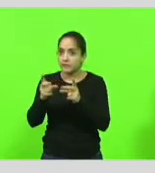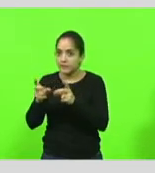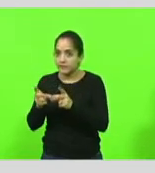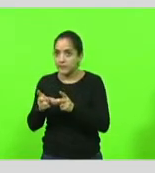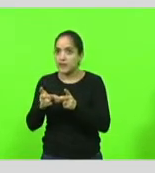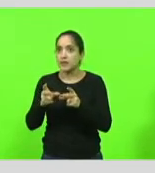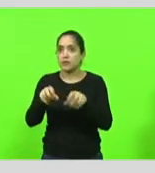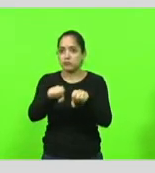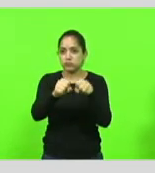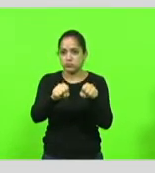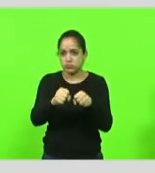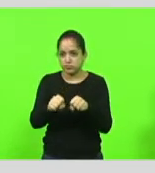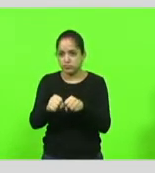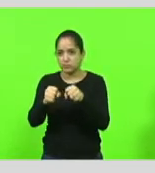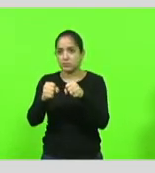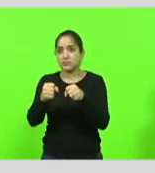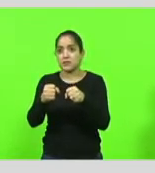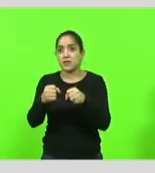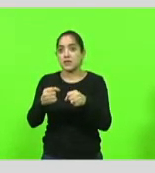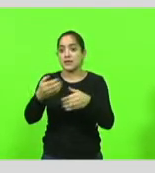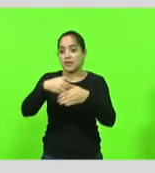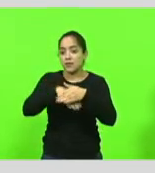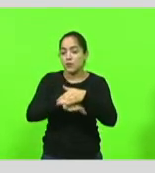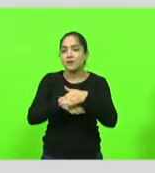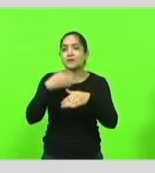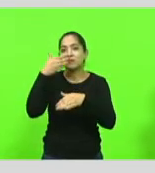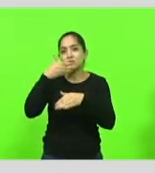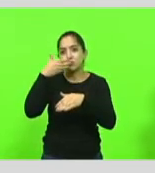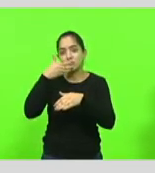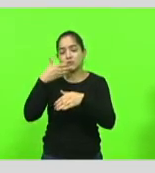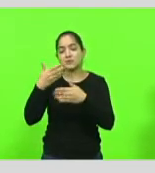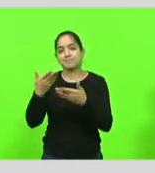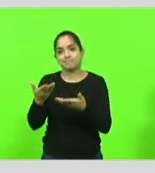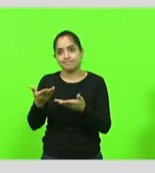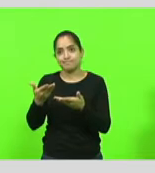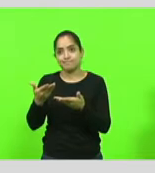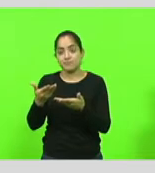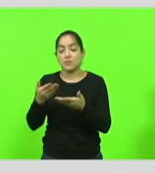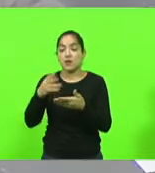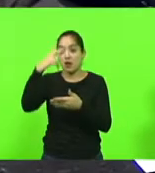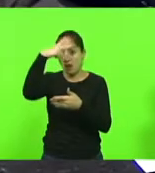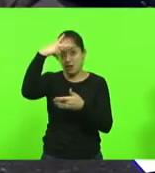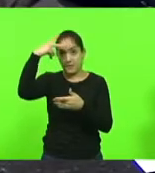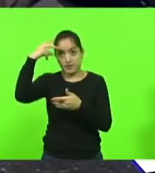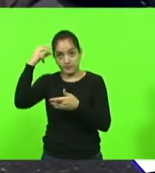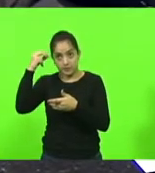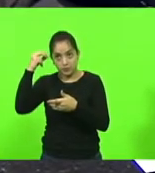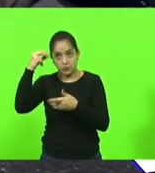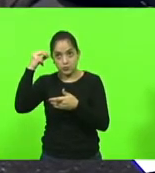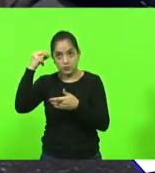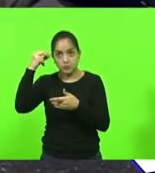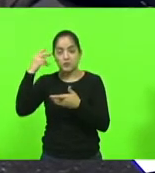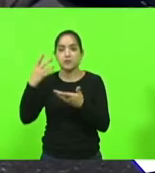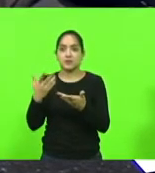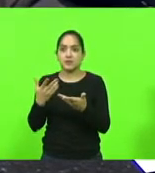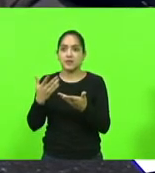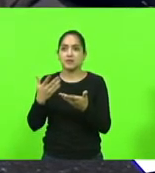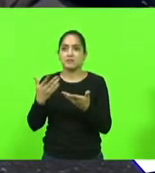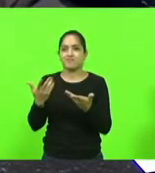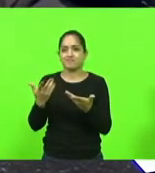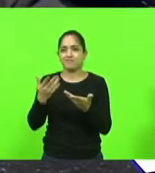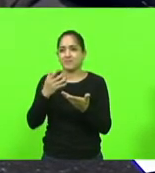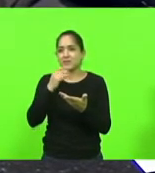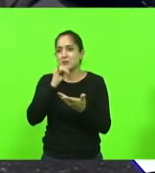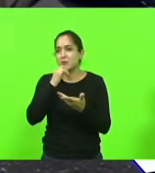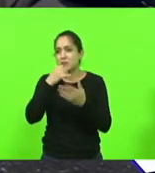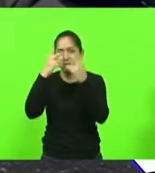que ele guardava os doces que ele vendia. Pois bem, a prefeitura o abordou de forma truculenta, num momento muito ruim,